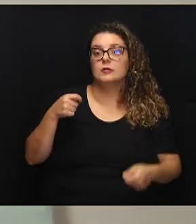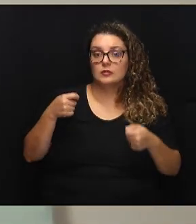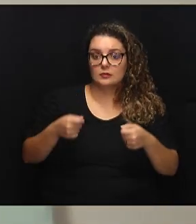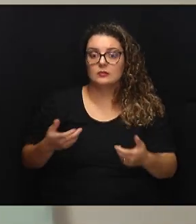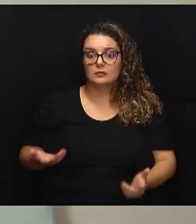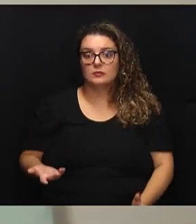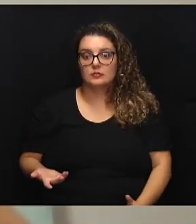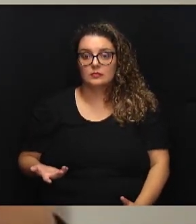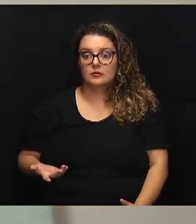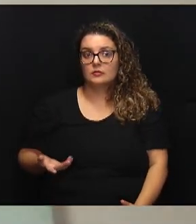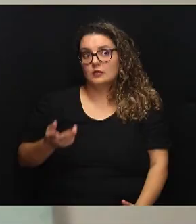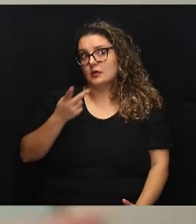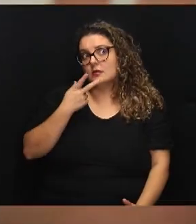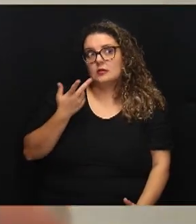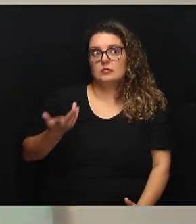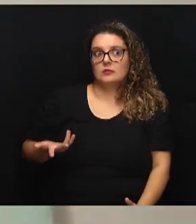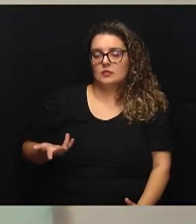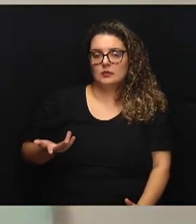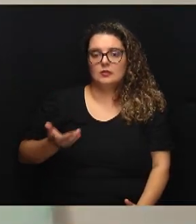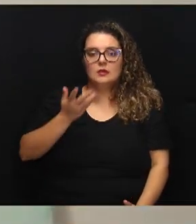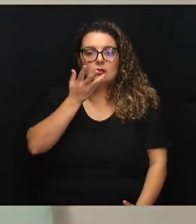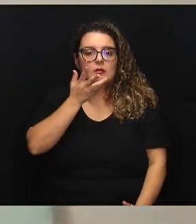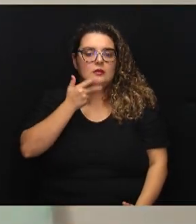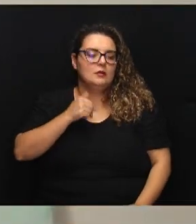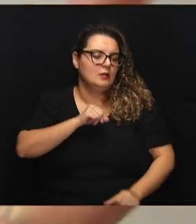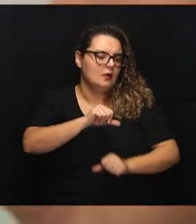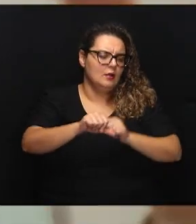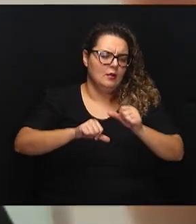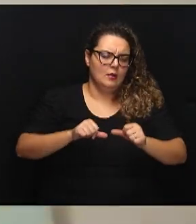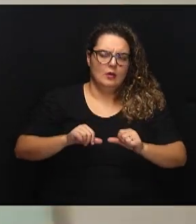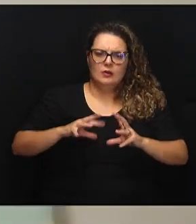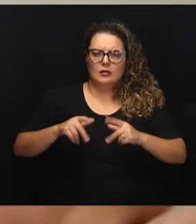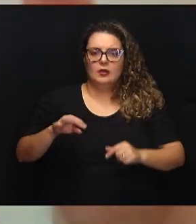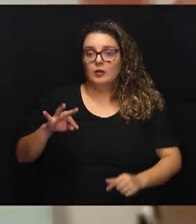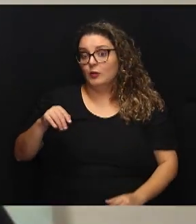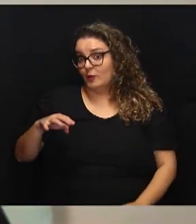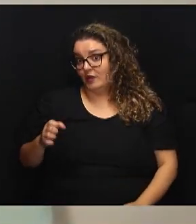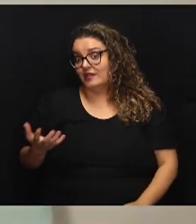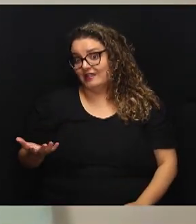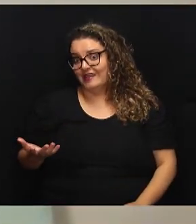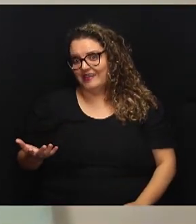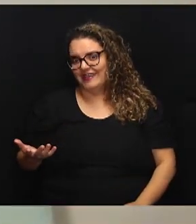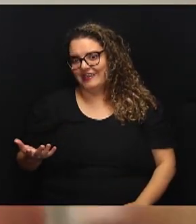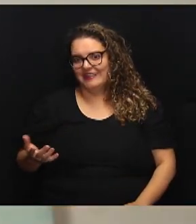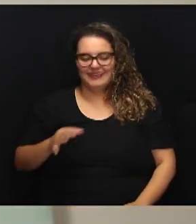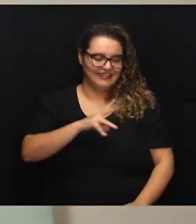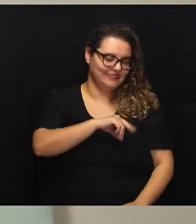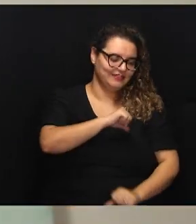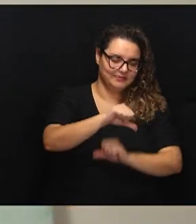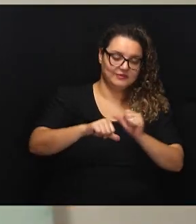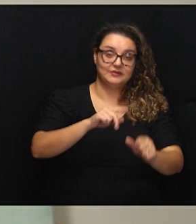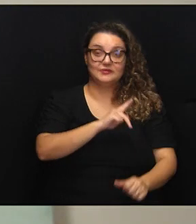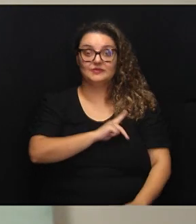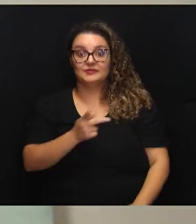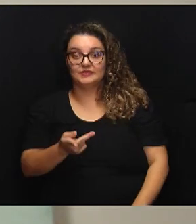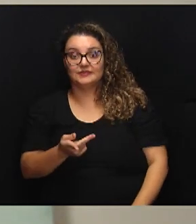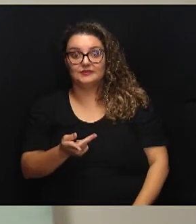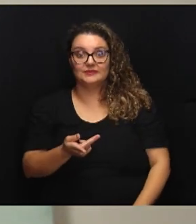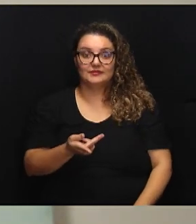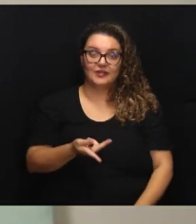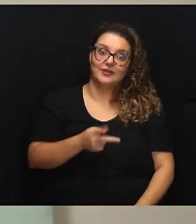aí vamos dizer que a criança mude completamente de time, né? Vai de um Corinthians para um Palmeiras ou vice-versa,